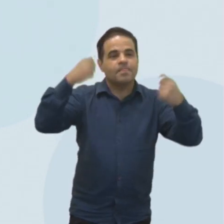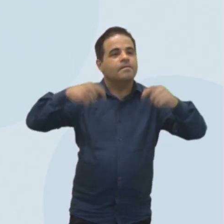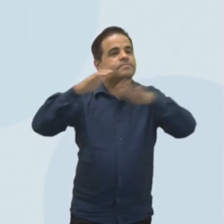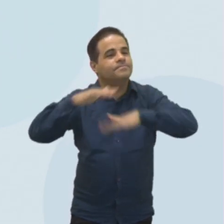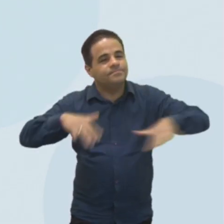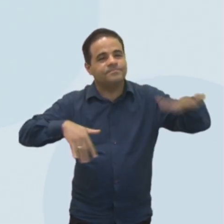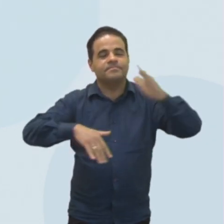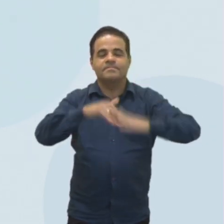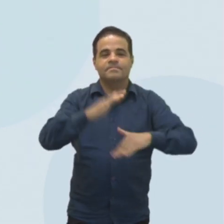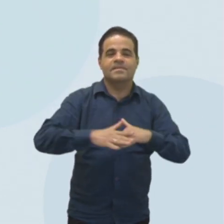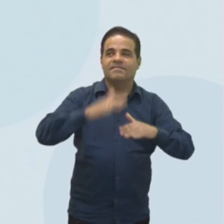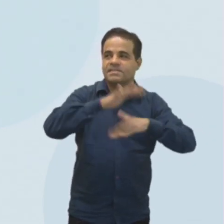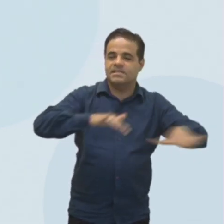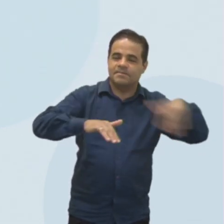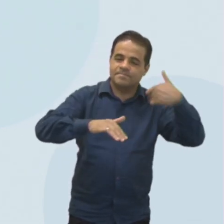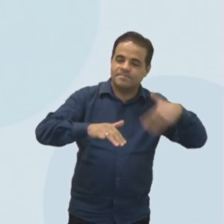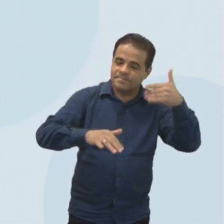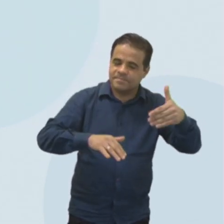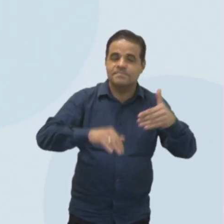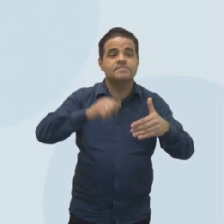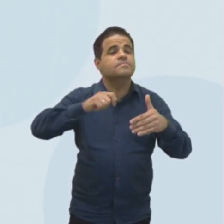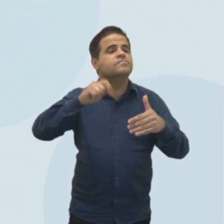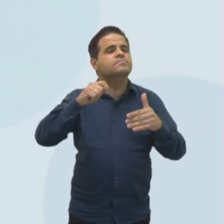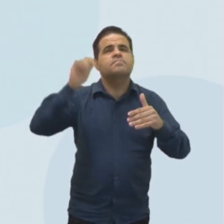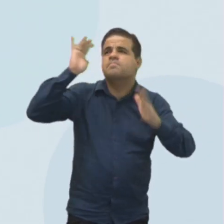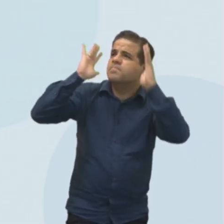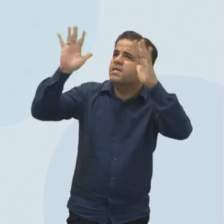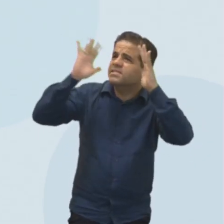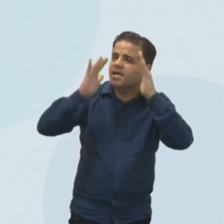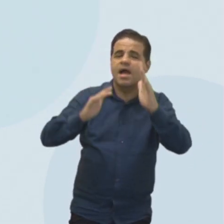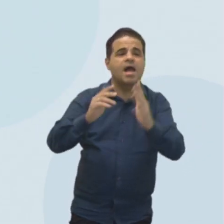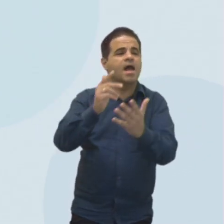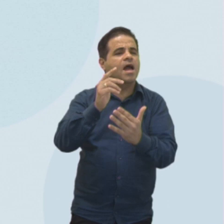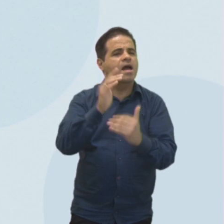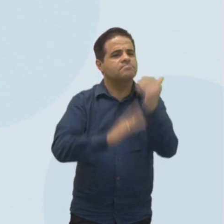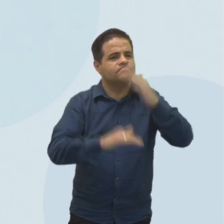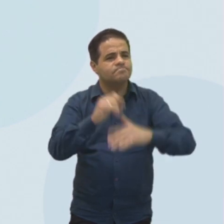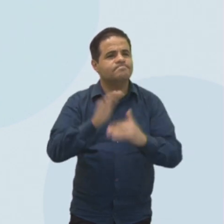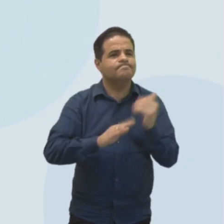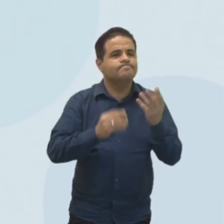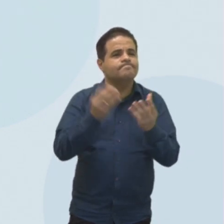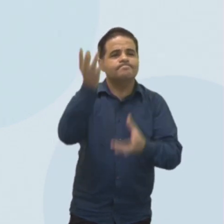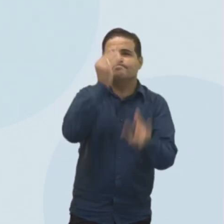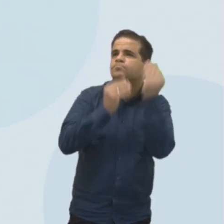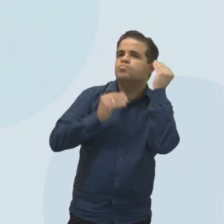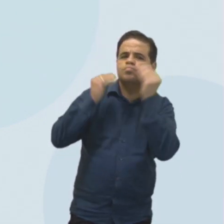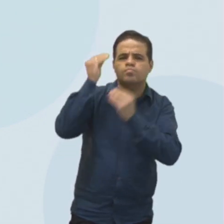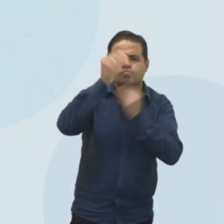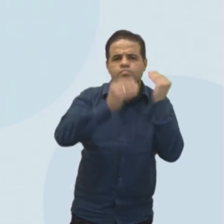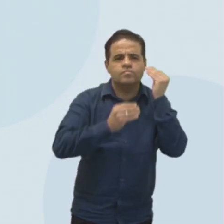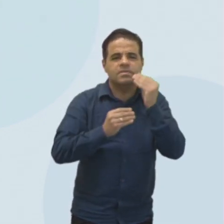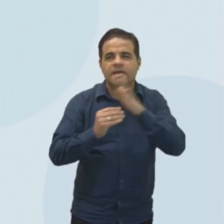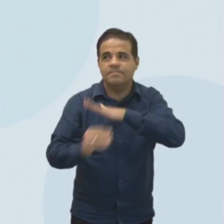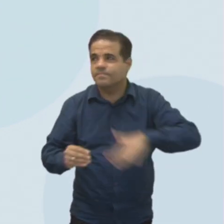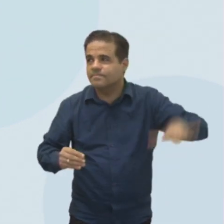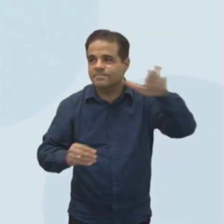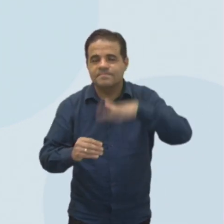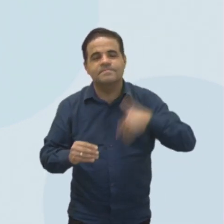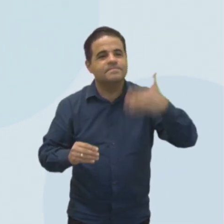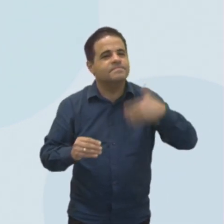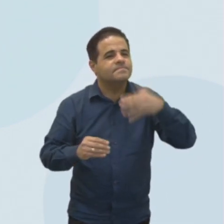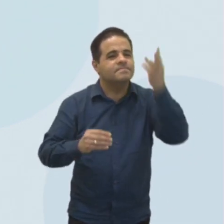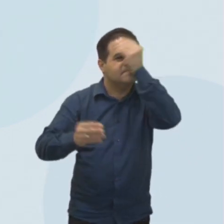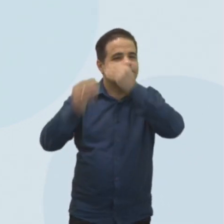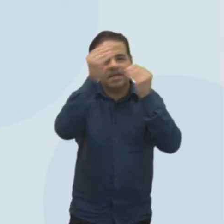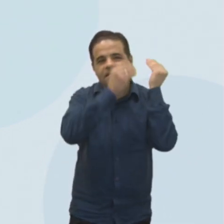objetos de cena decorativo? Pensar no figurino, na maquiagem, dos personagens figurantes, de todas as pessoas,